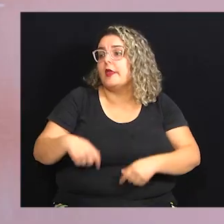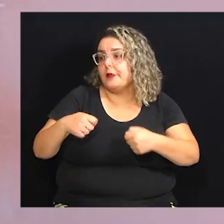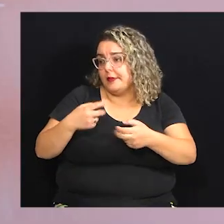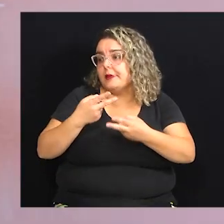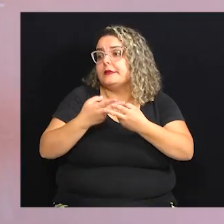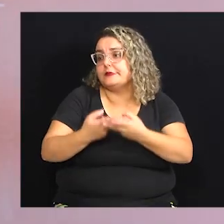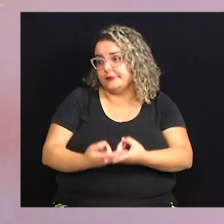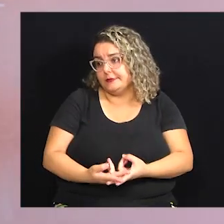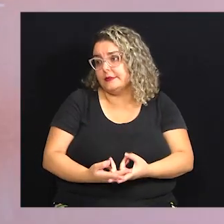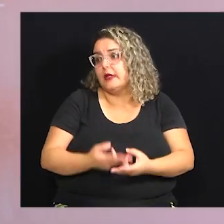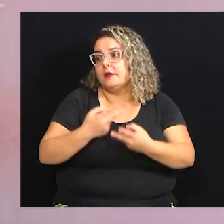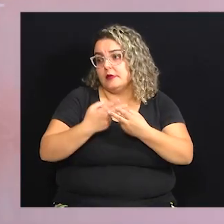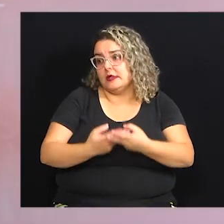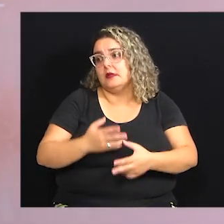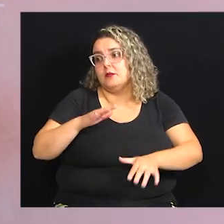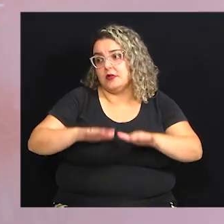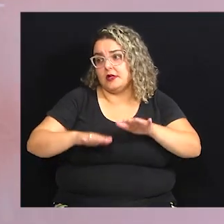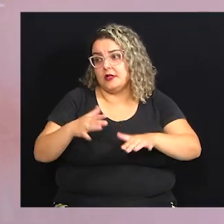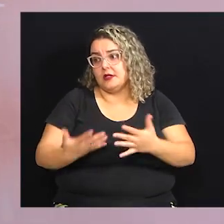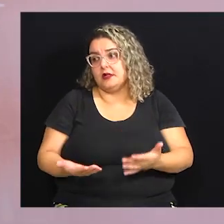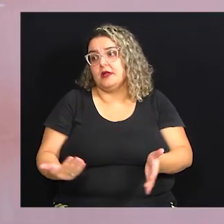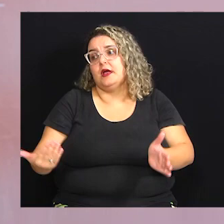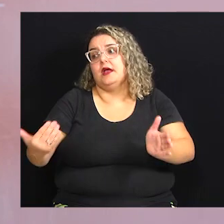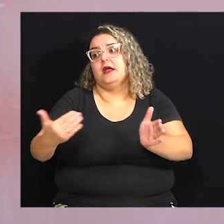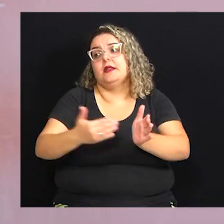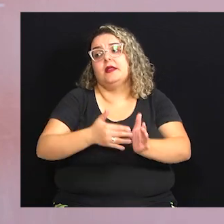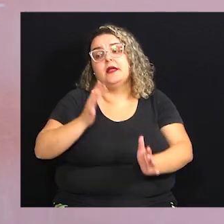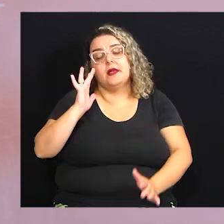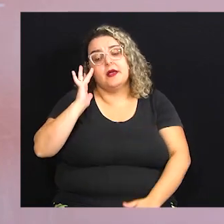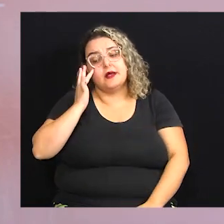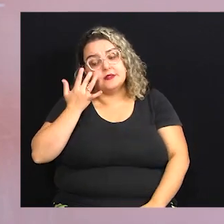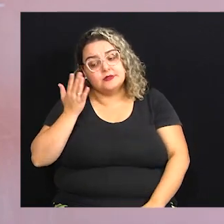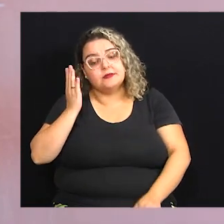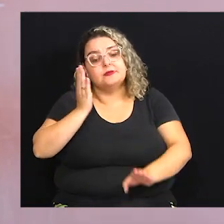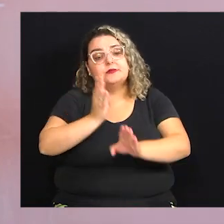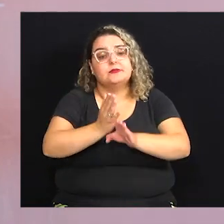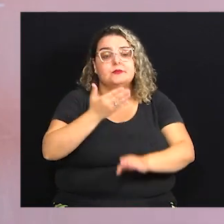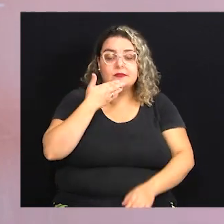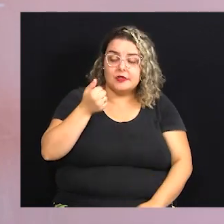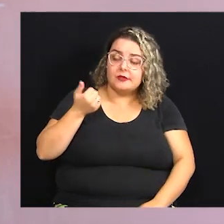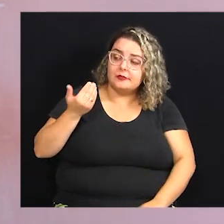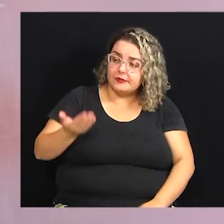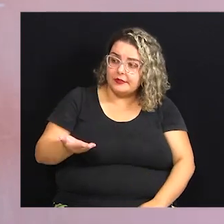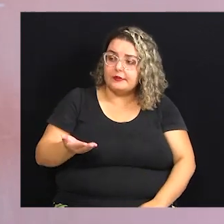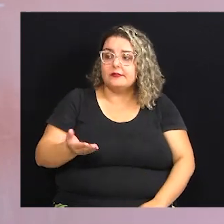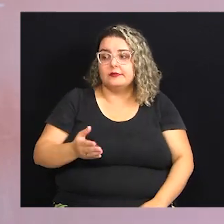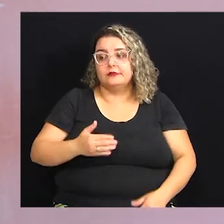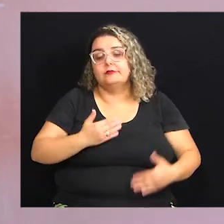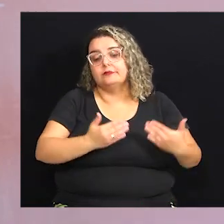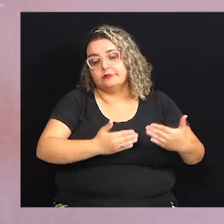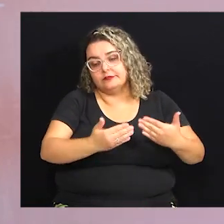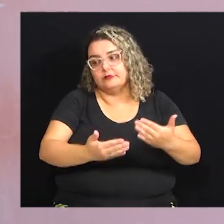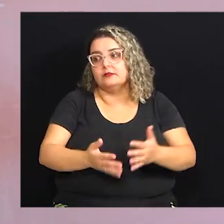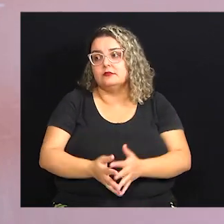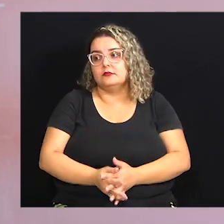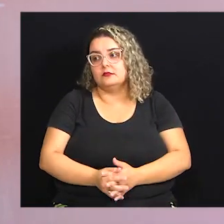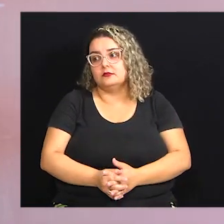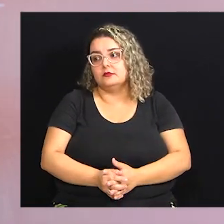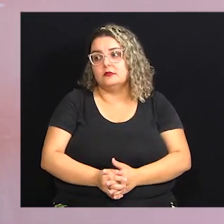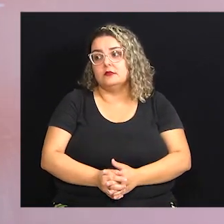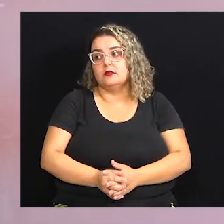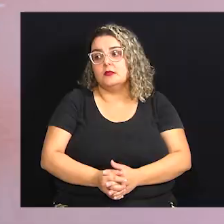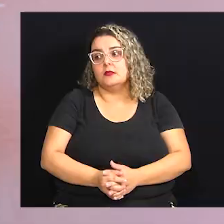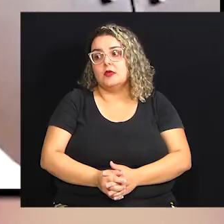Sim, e tem que ter paciência, né? Paciência porque às vezes até você achar aquilo que funciona melhor para você, vai levar um